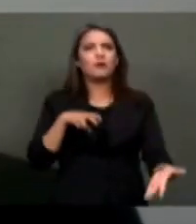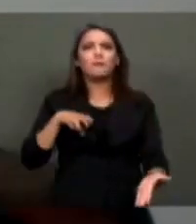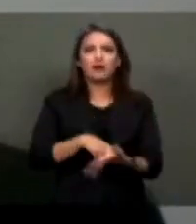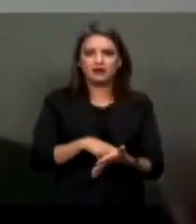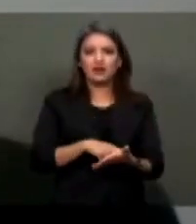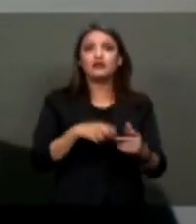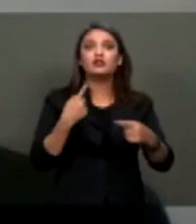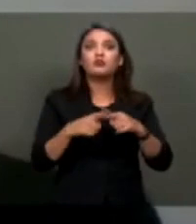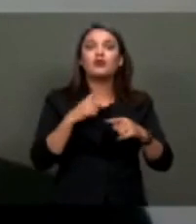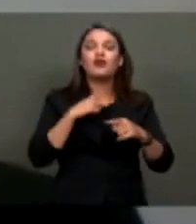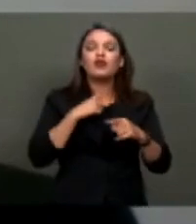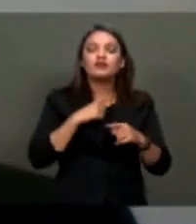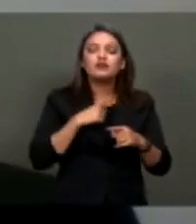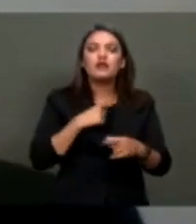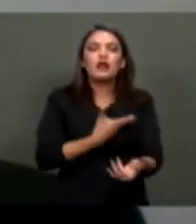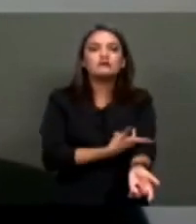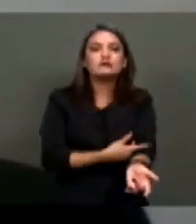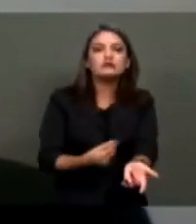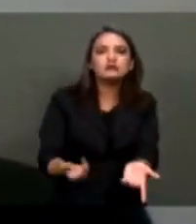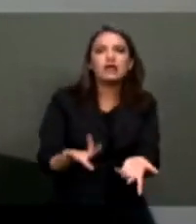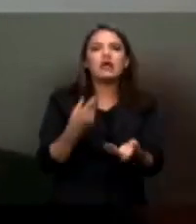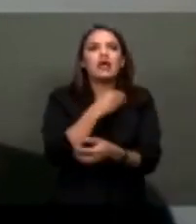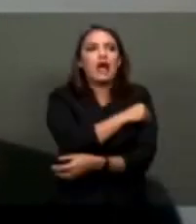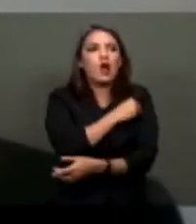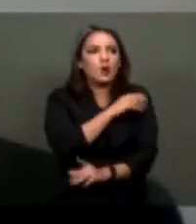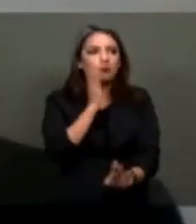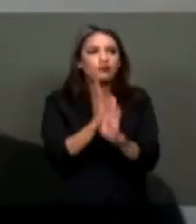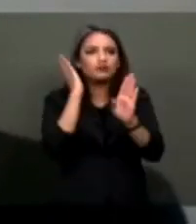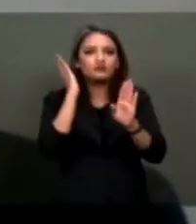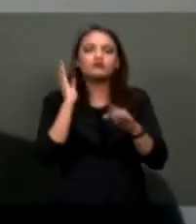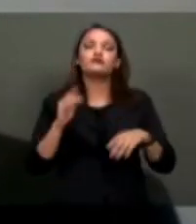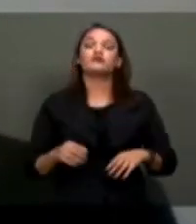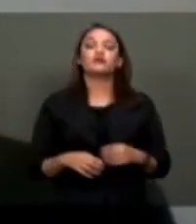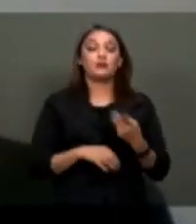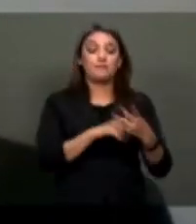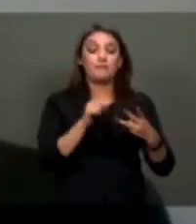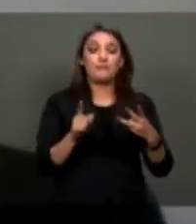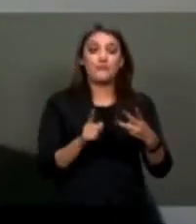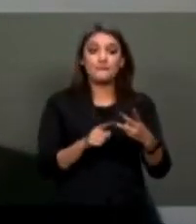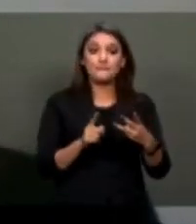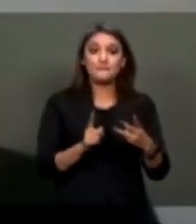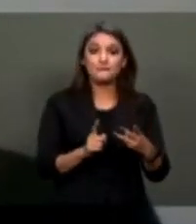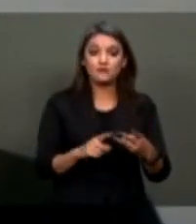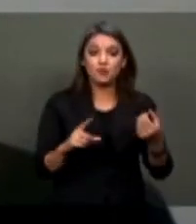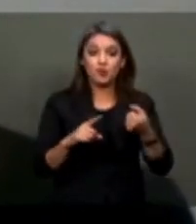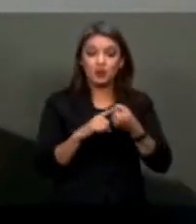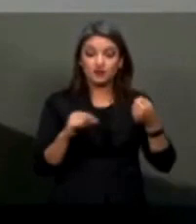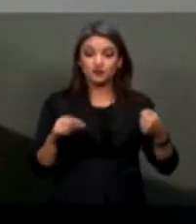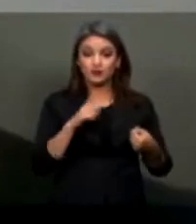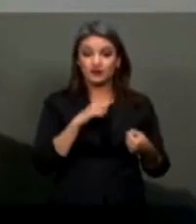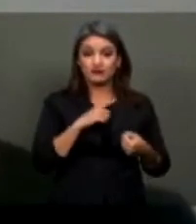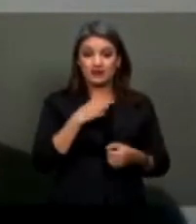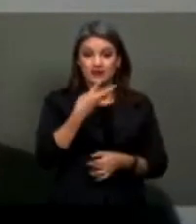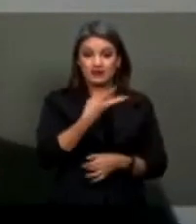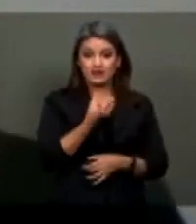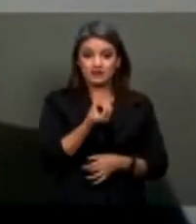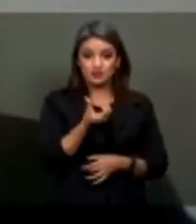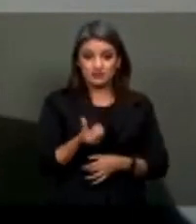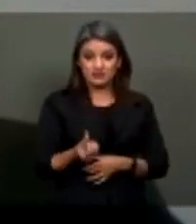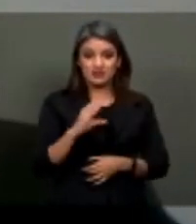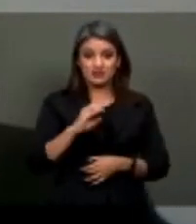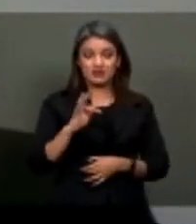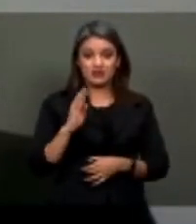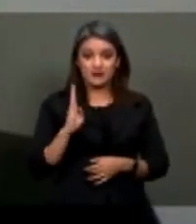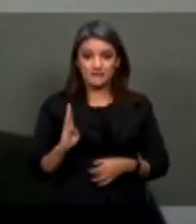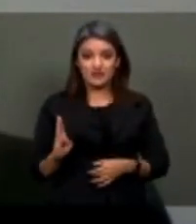motorista passa no teste proporcionalidade três a norma constante do artigo 306 do